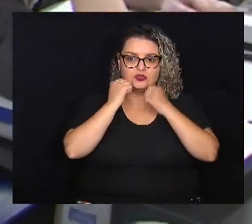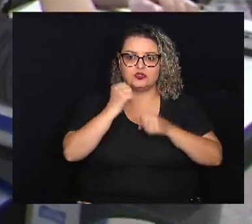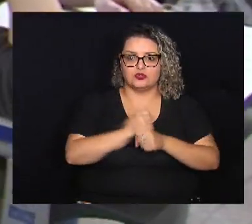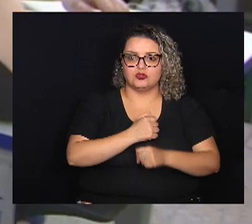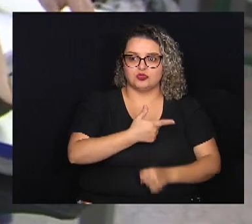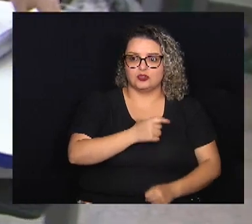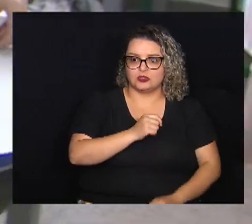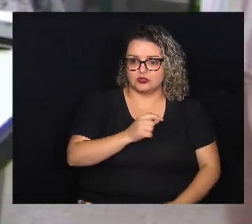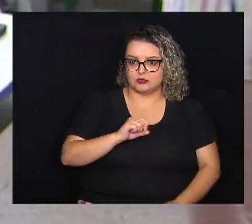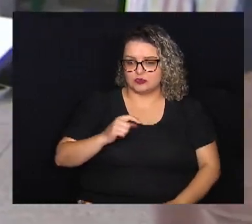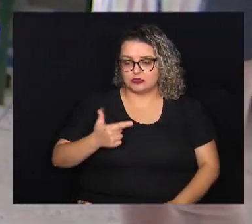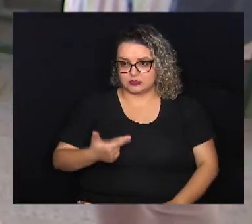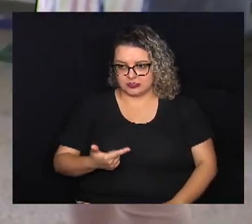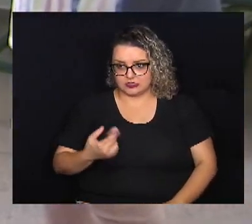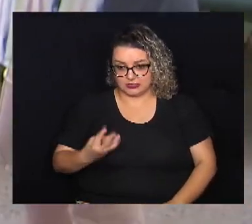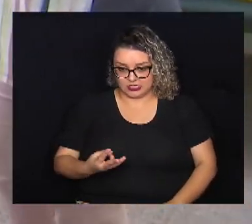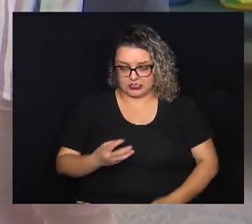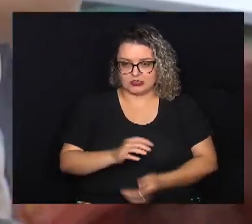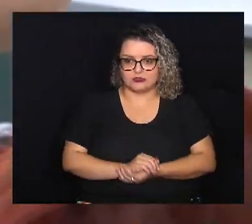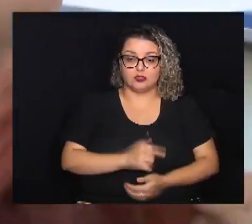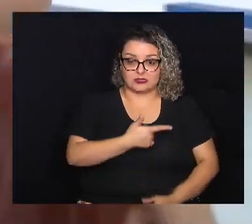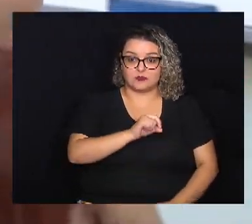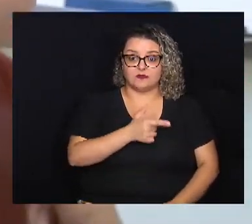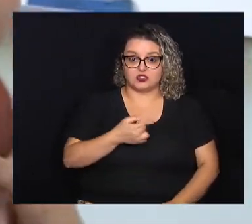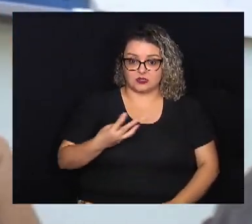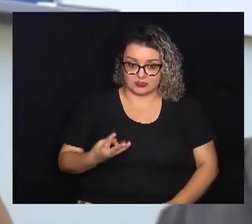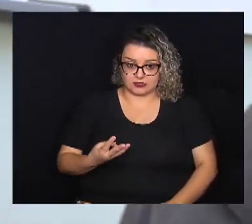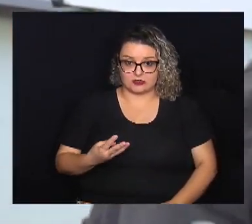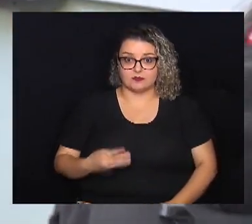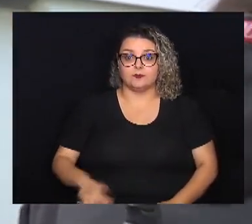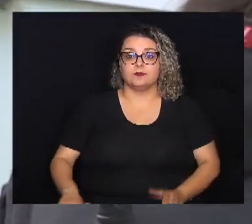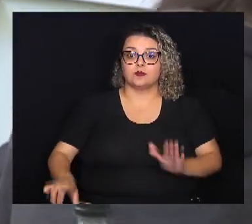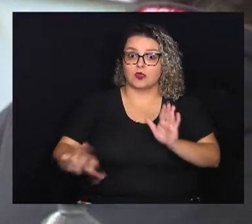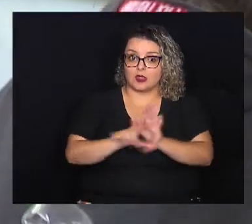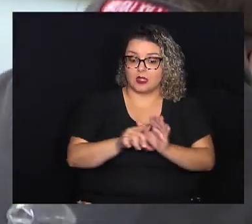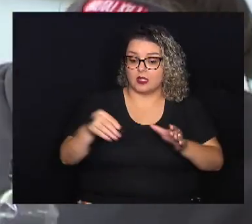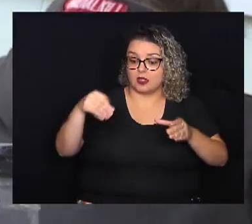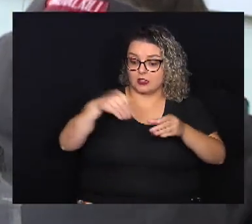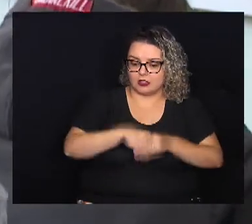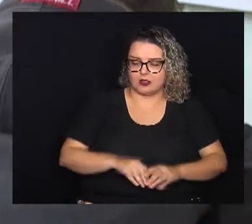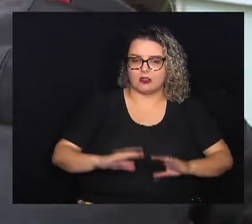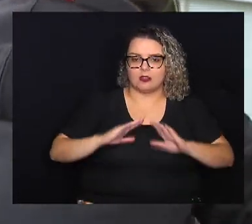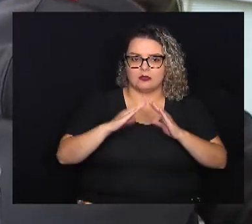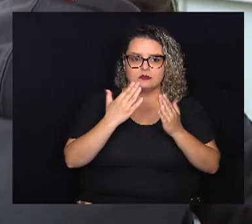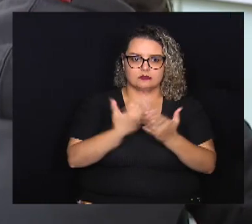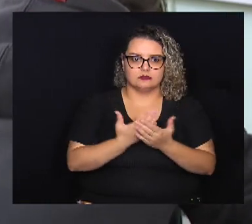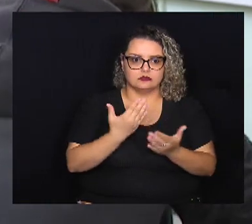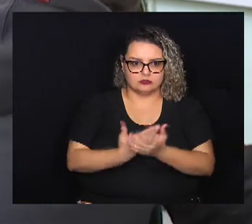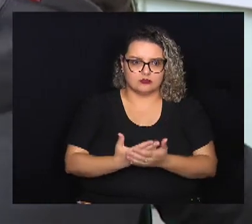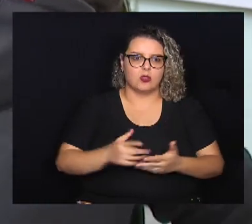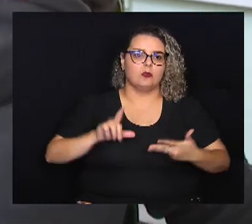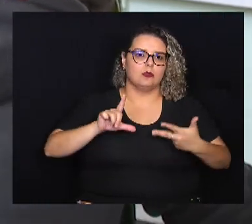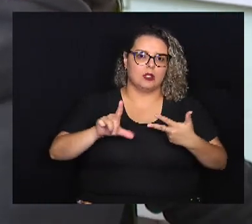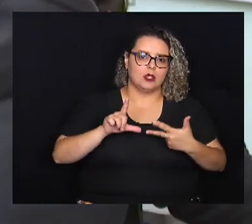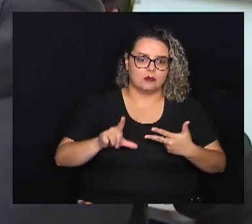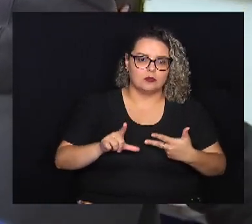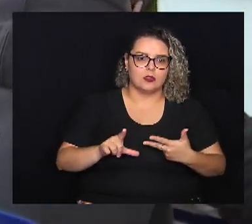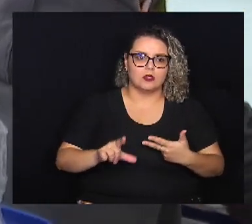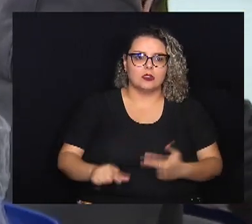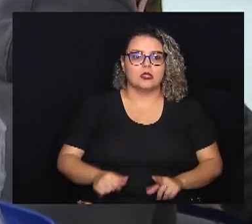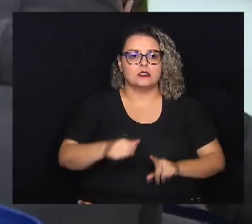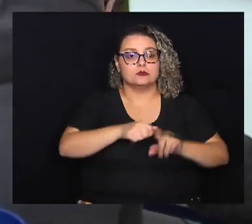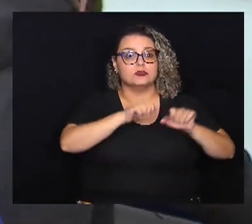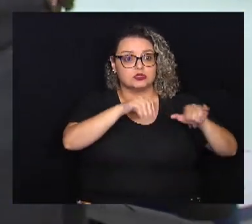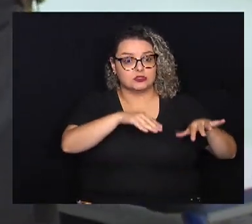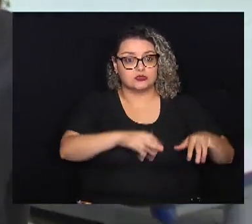Semana Municipal do Legislativo na escola A lei determina que em toda segunda semana do mês de setembro os alunos da